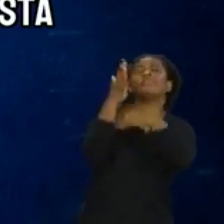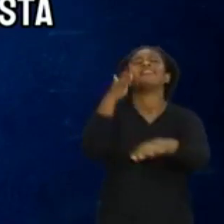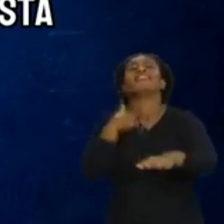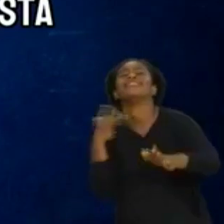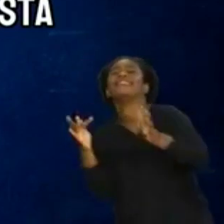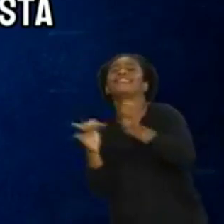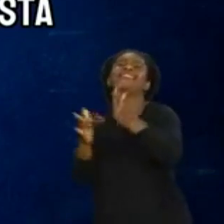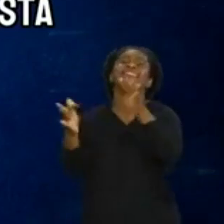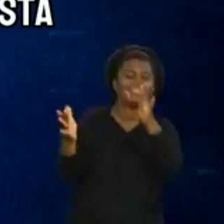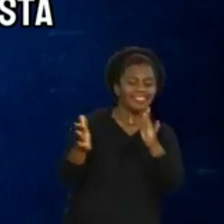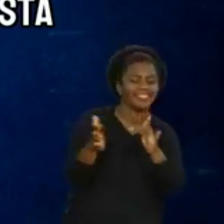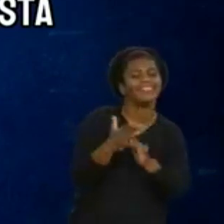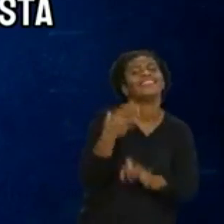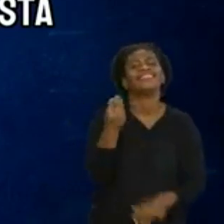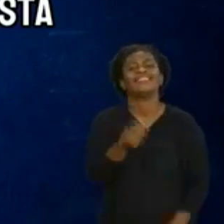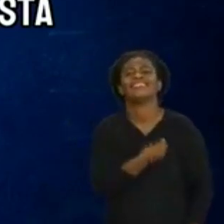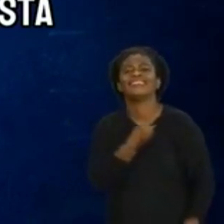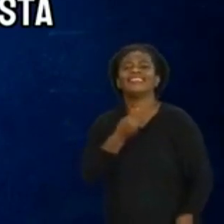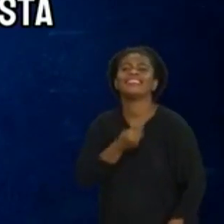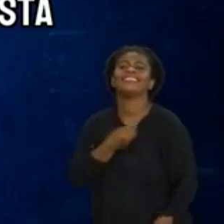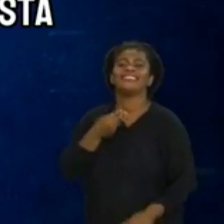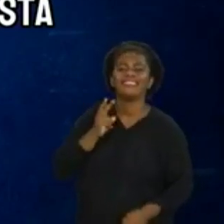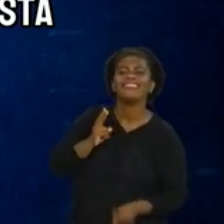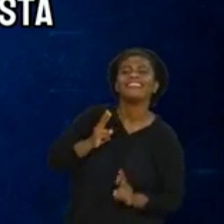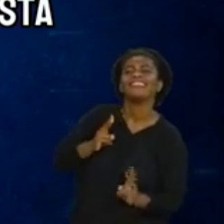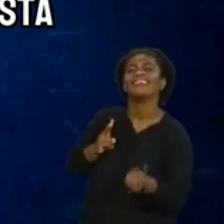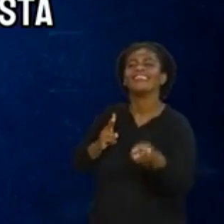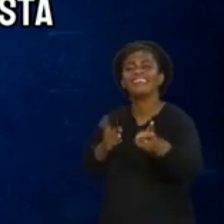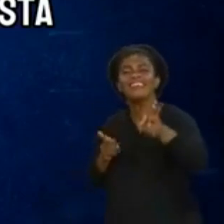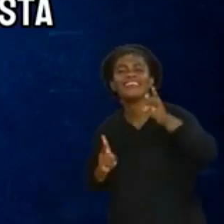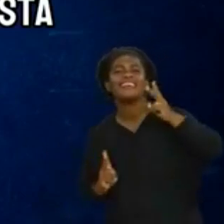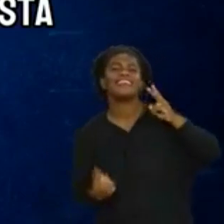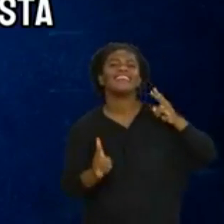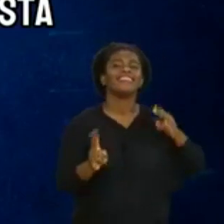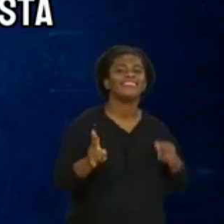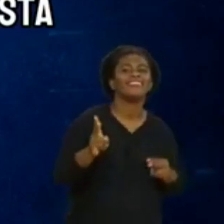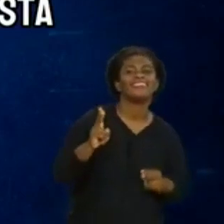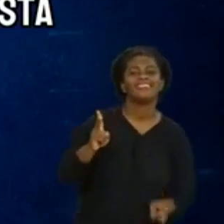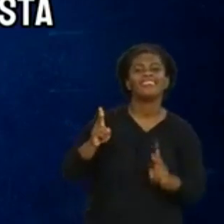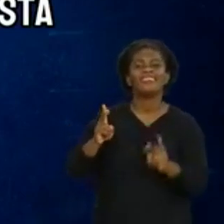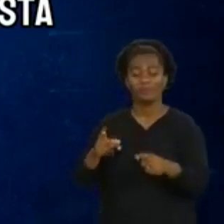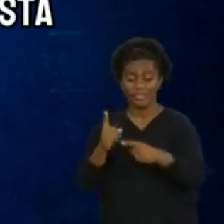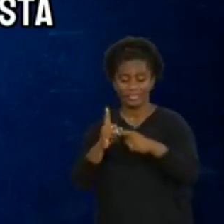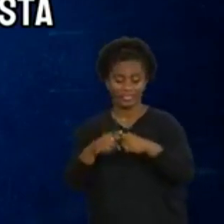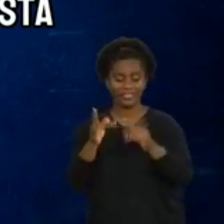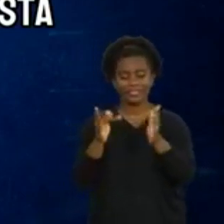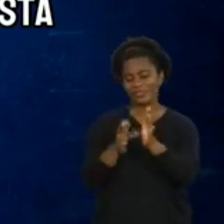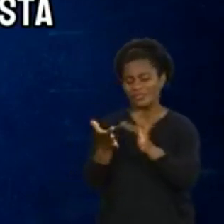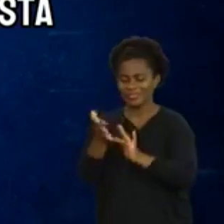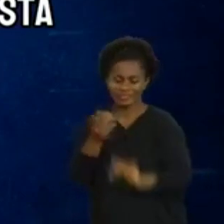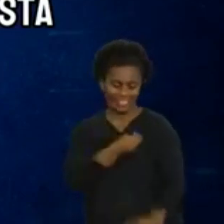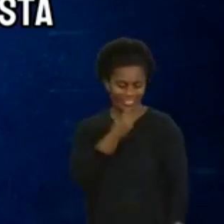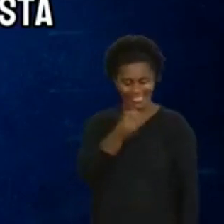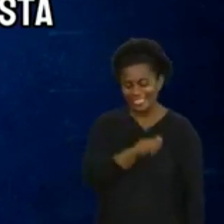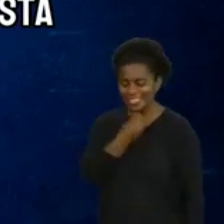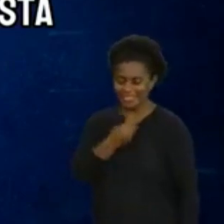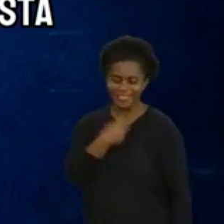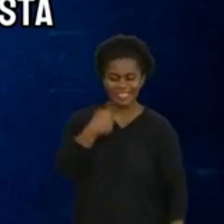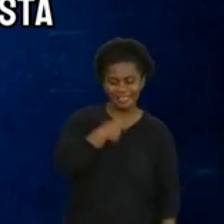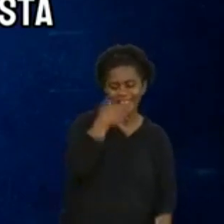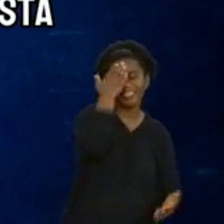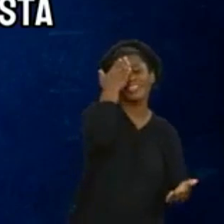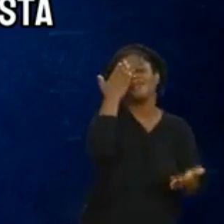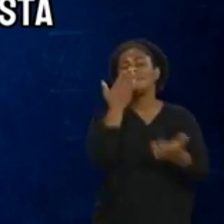mãos, cantando. Meu Jesus, que vivo está, que vivo está, porque ele